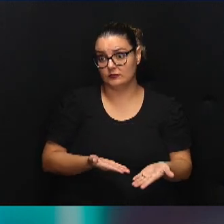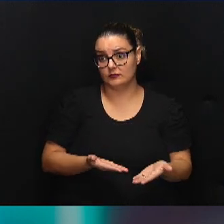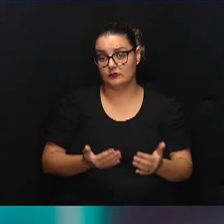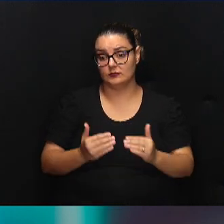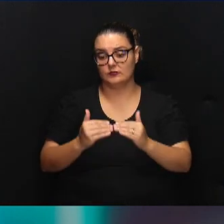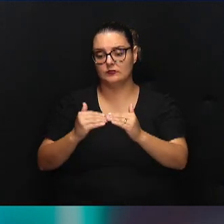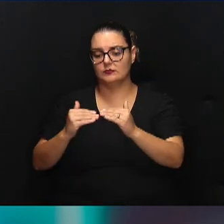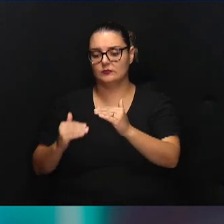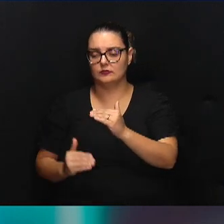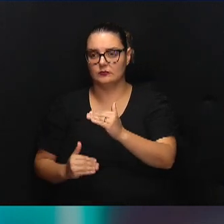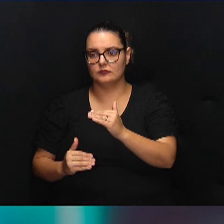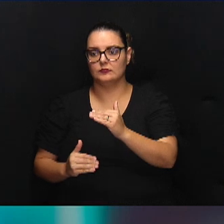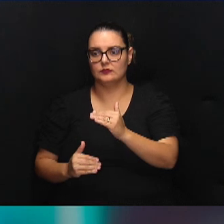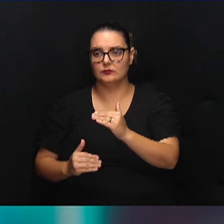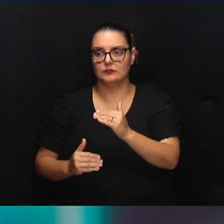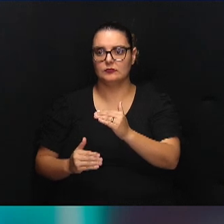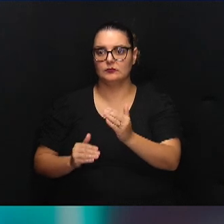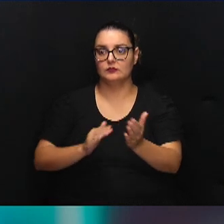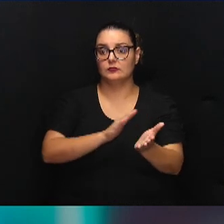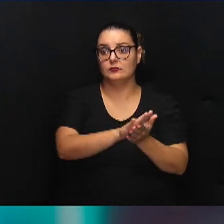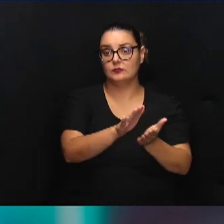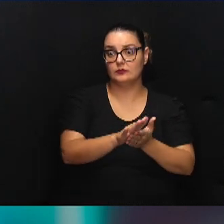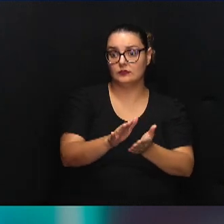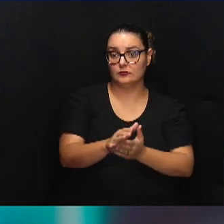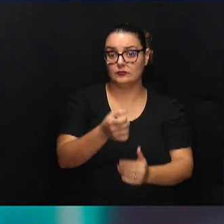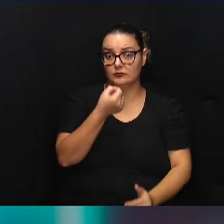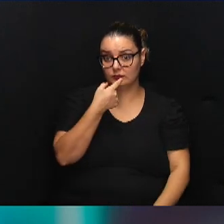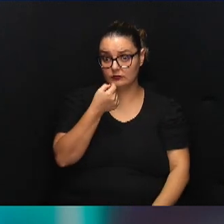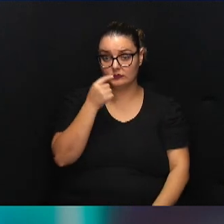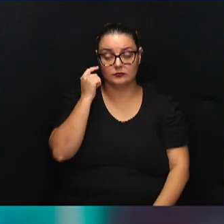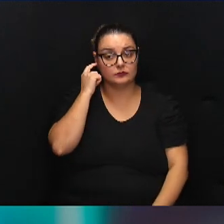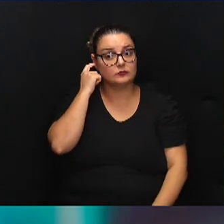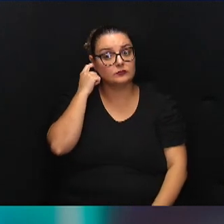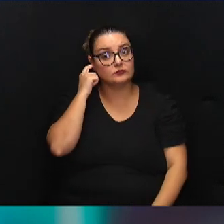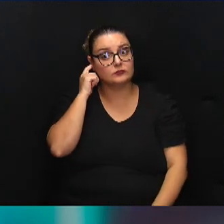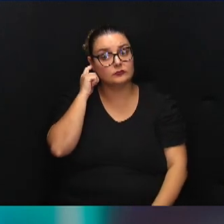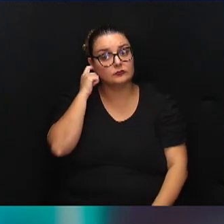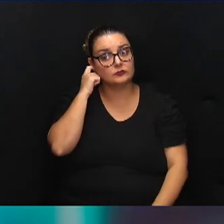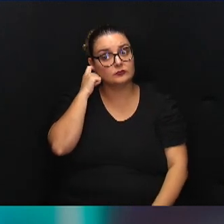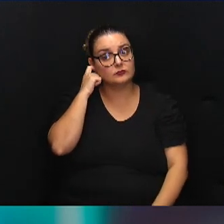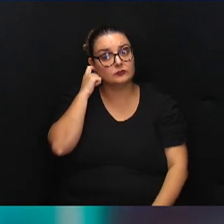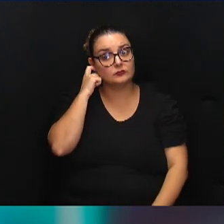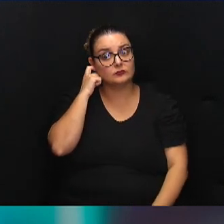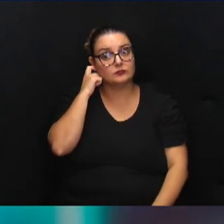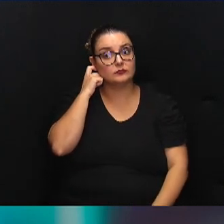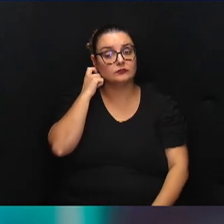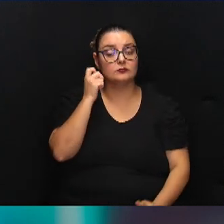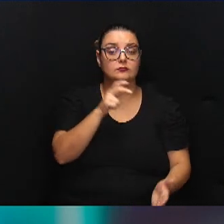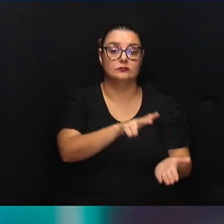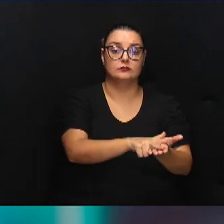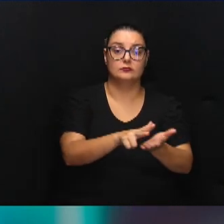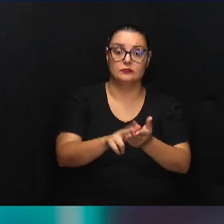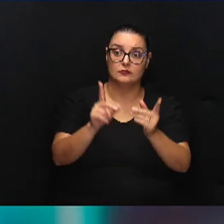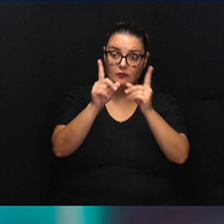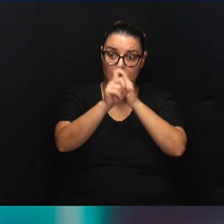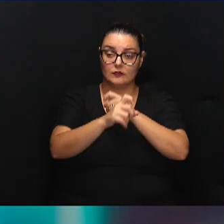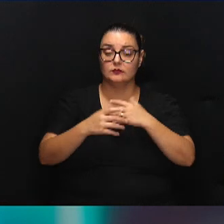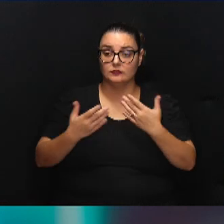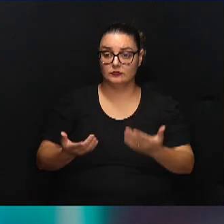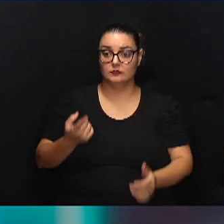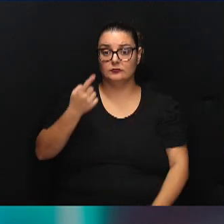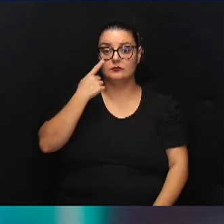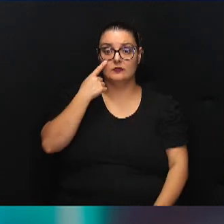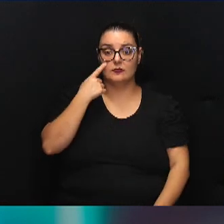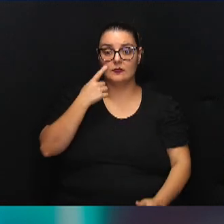inferior ao custo da remediação, tá? Das internações, das complicações. E aí a gente